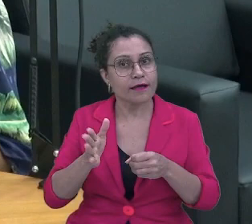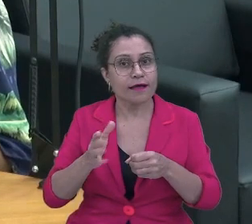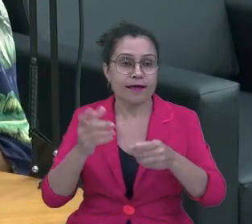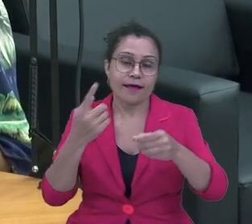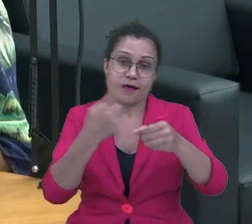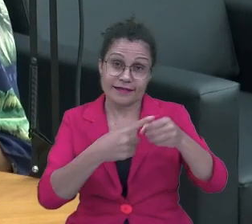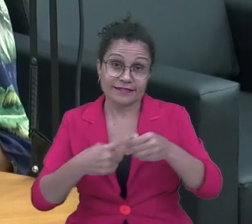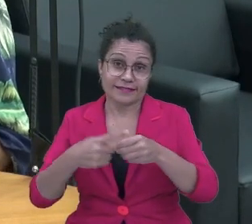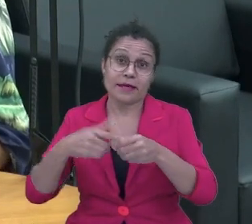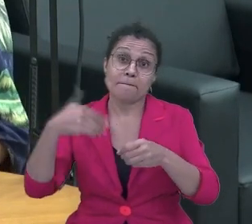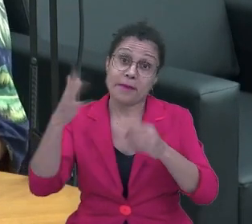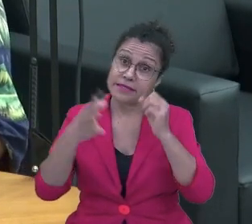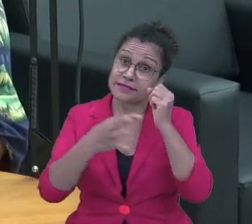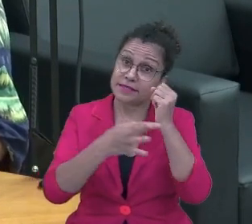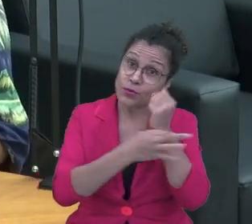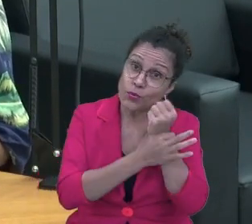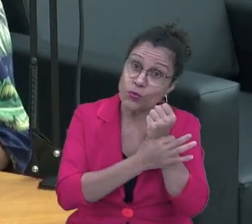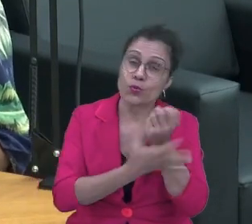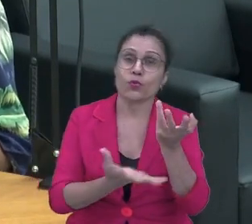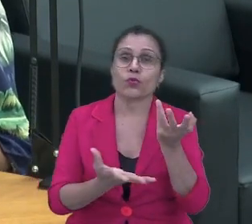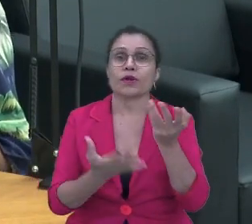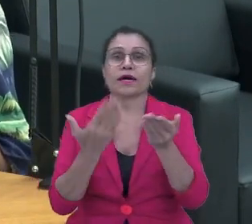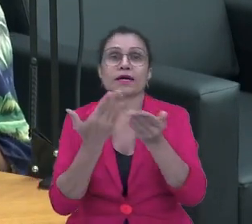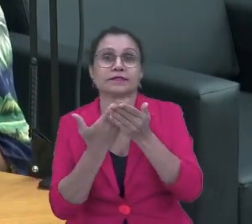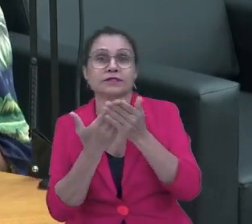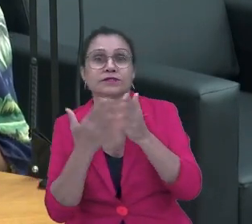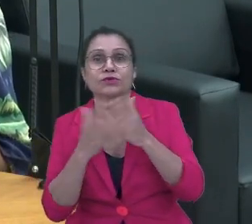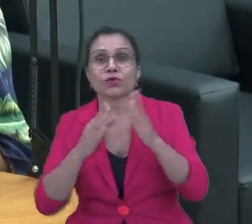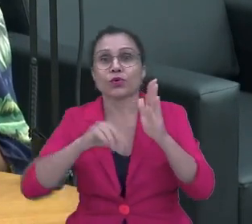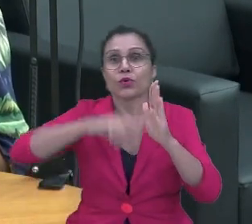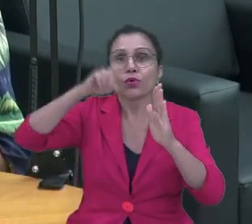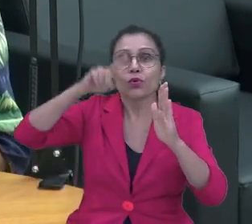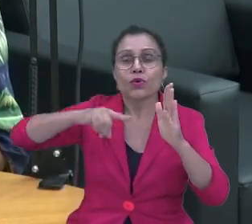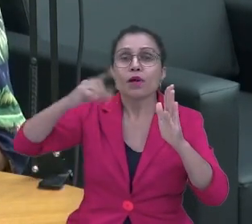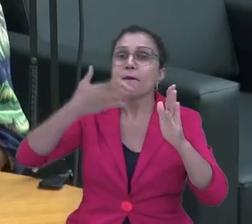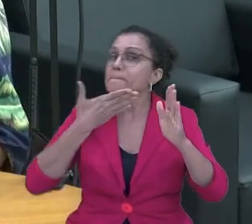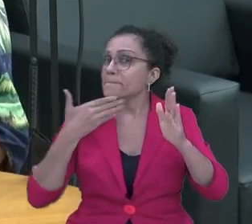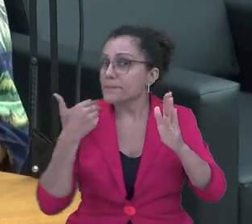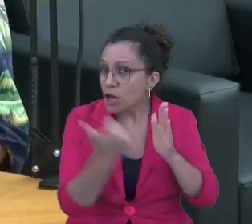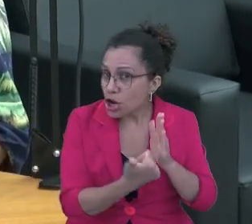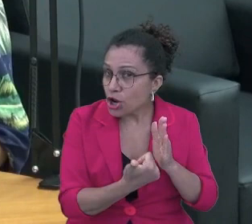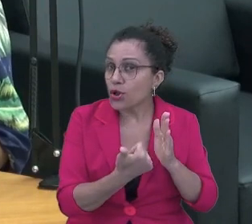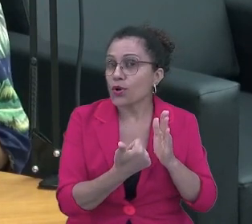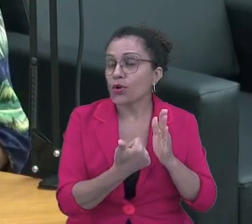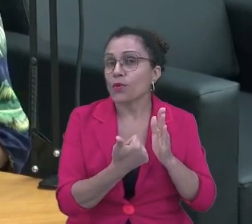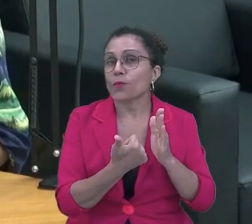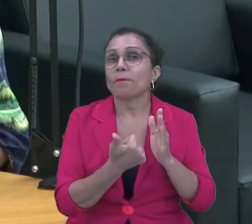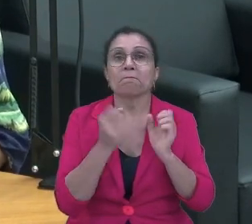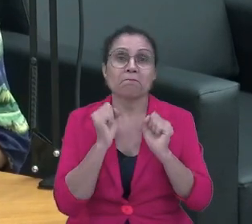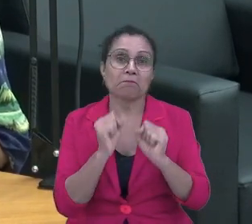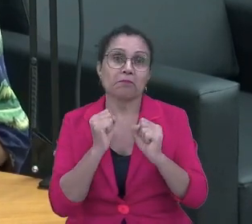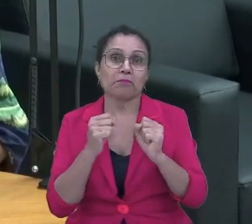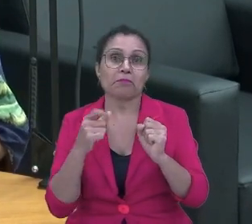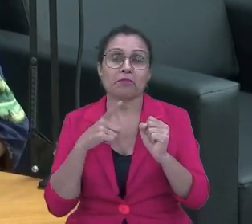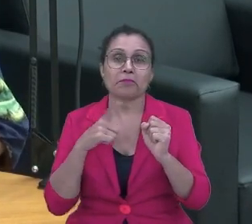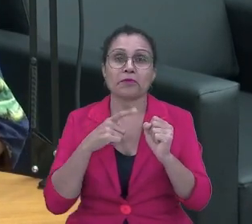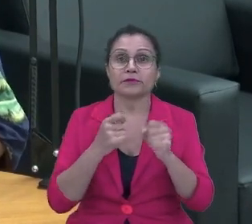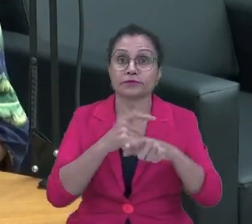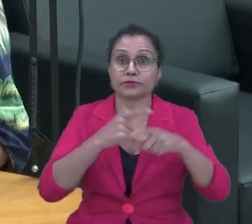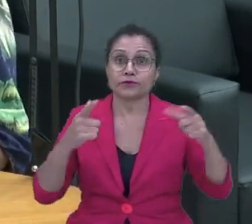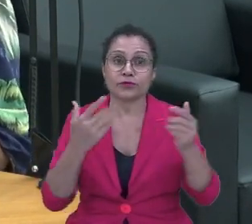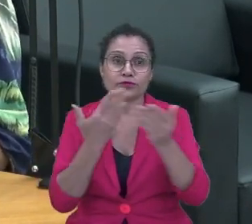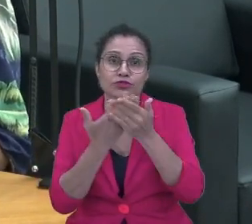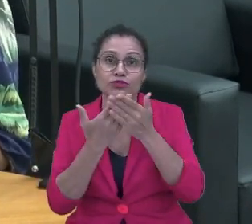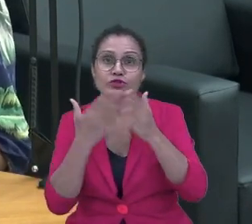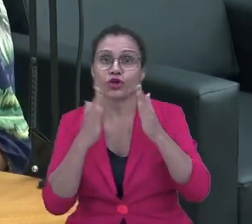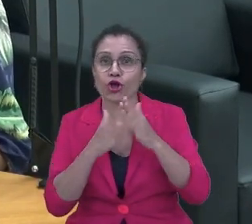cidade é mais segura, as escolas, os índices de desenvolvimento são melhores. Nós podemos falar que existe um maior número de creches,